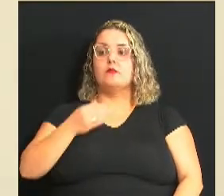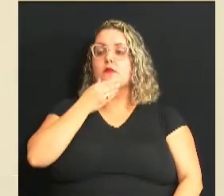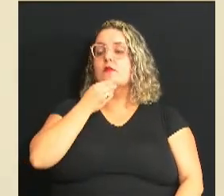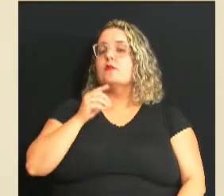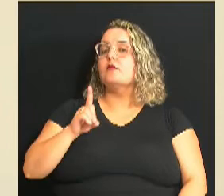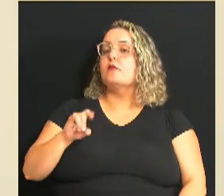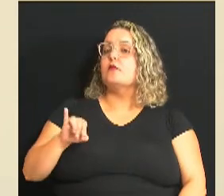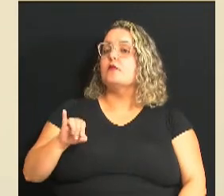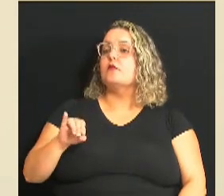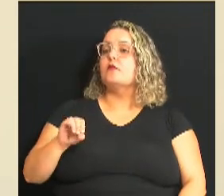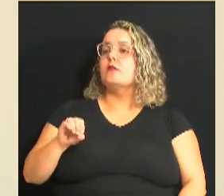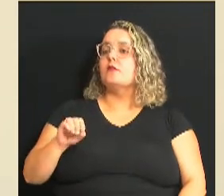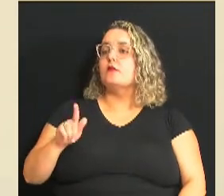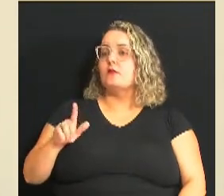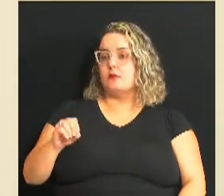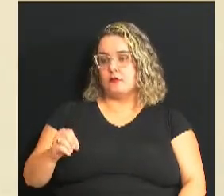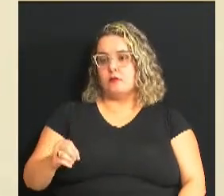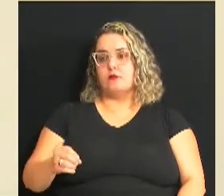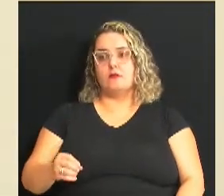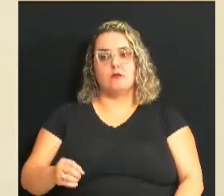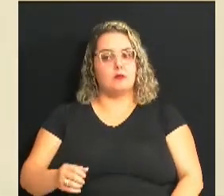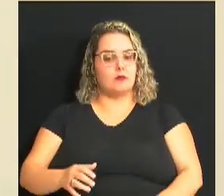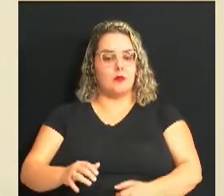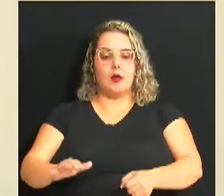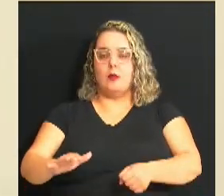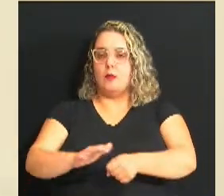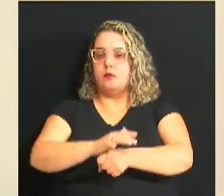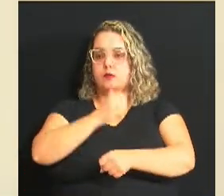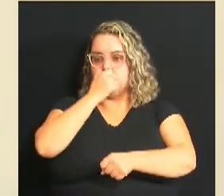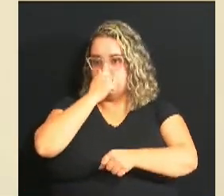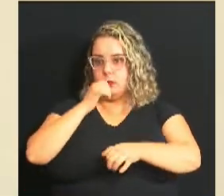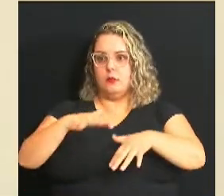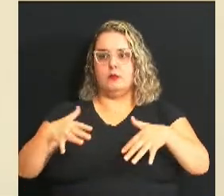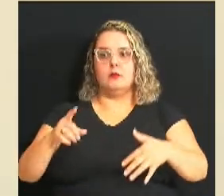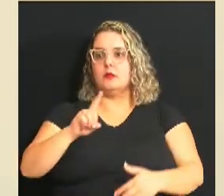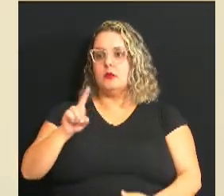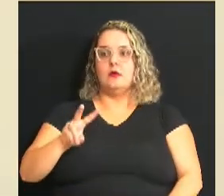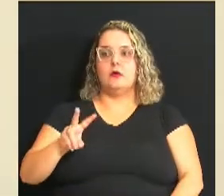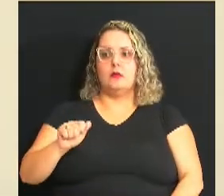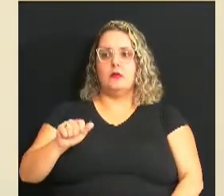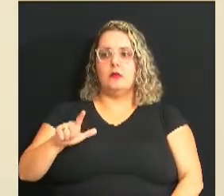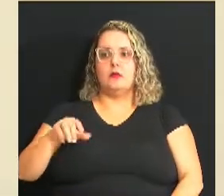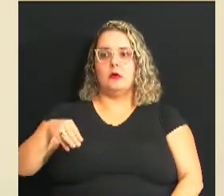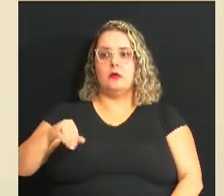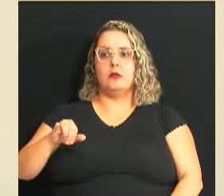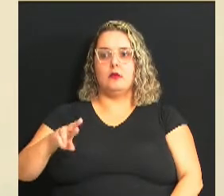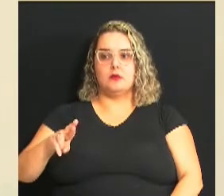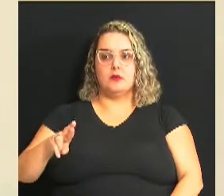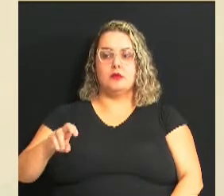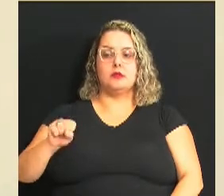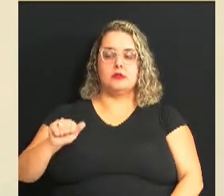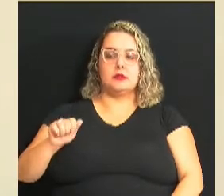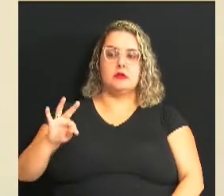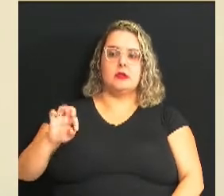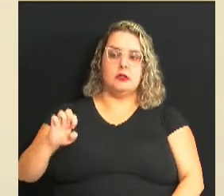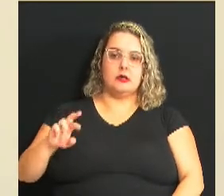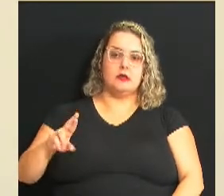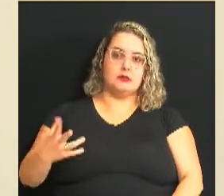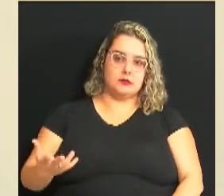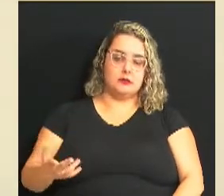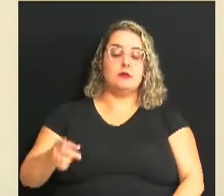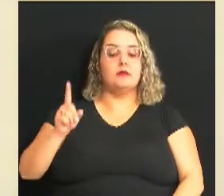maior público que a gente recebeu, não foi no Almir Sater, foi na Sinfônica. Então, isso para a gente é muito